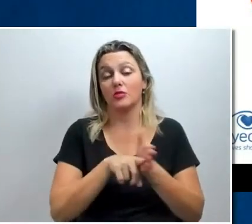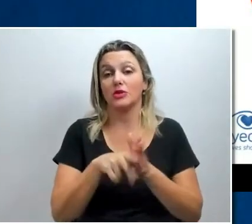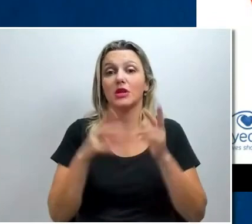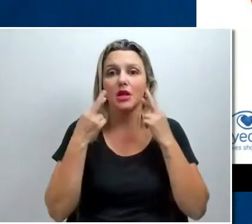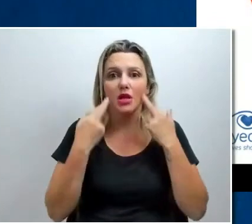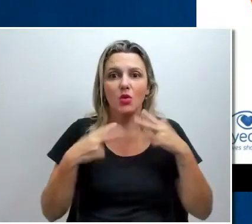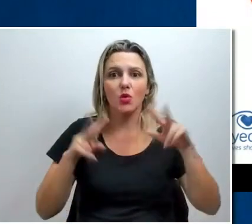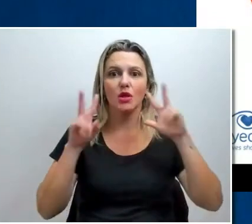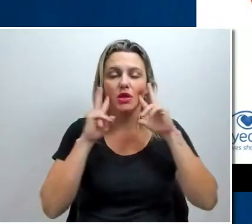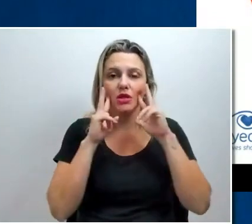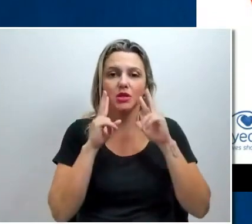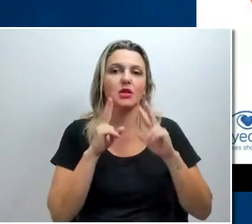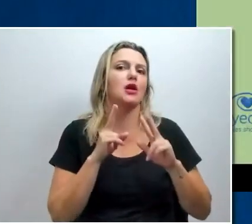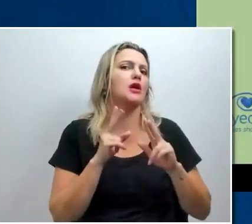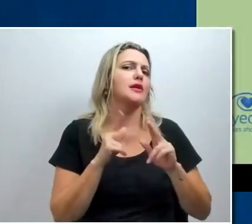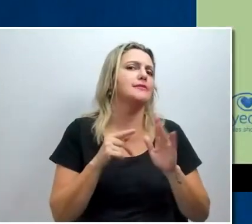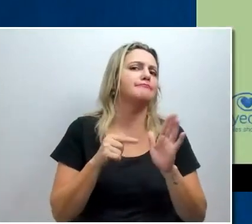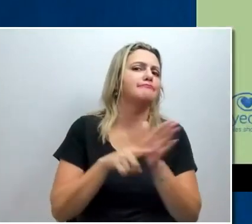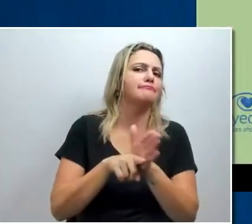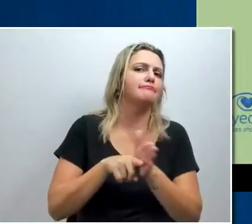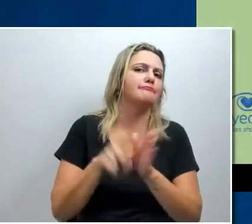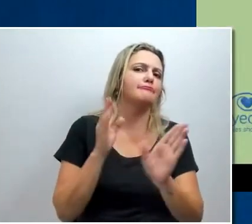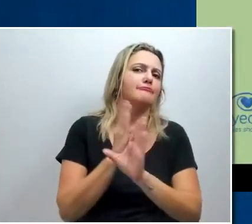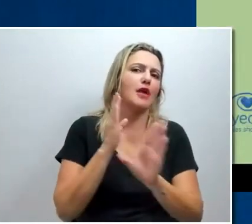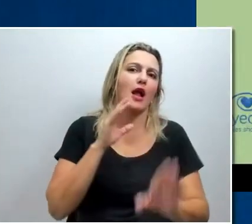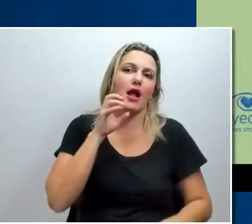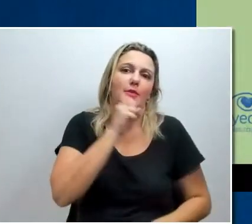que nós possamos agir.